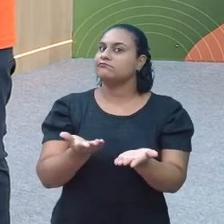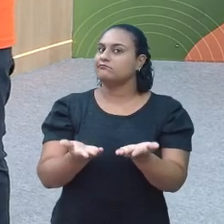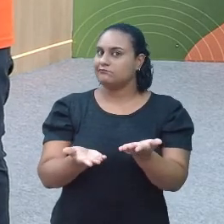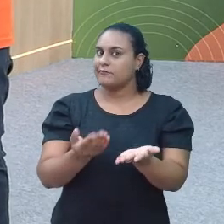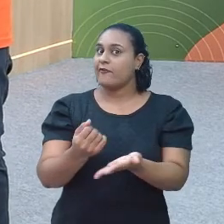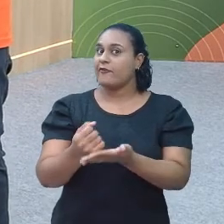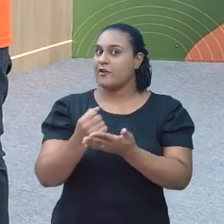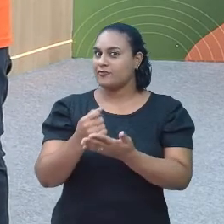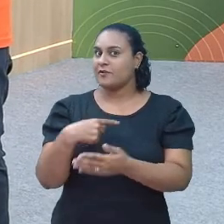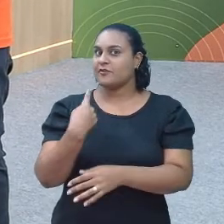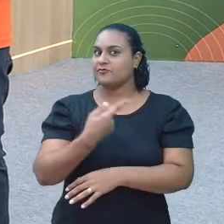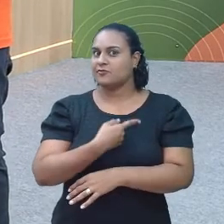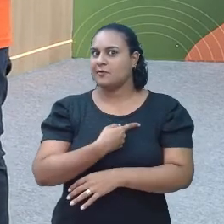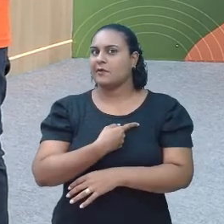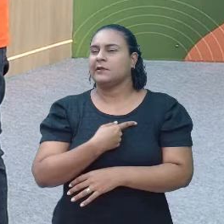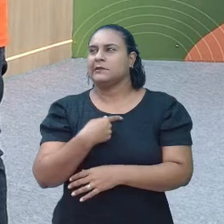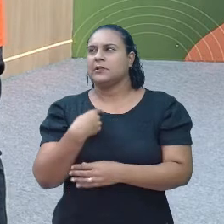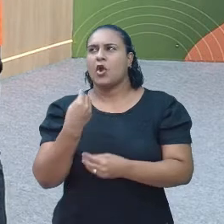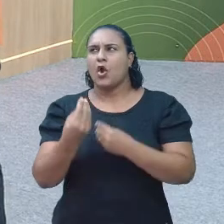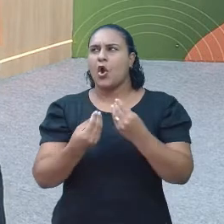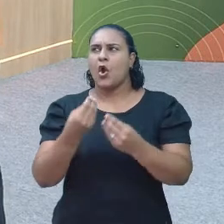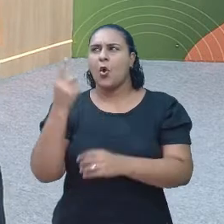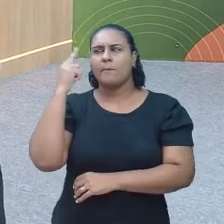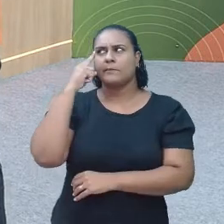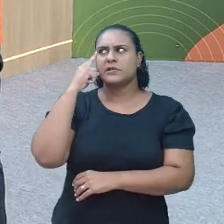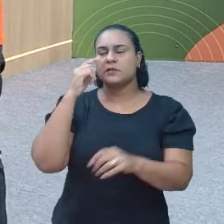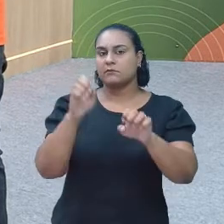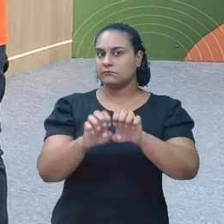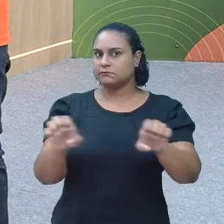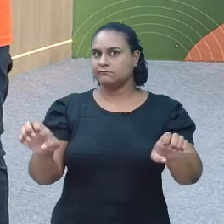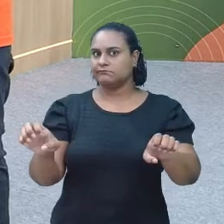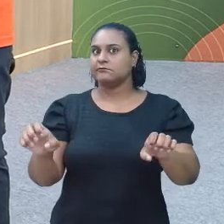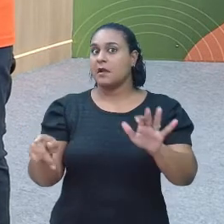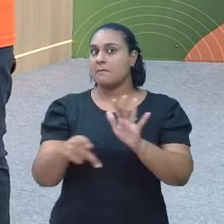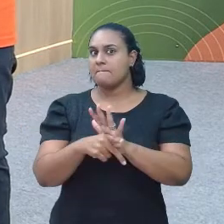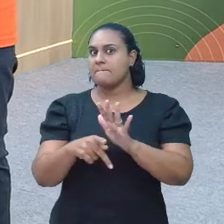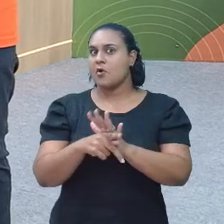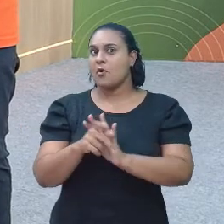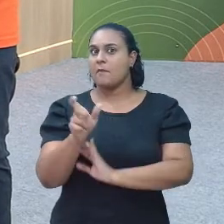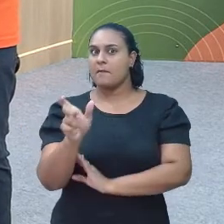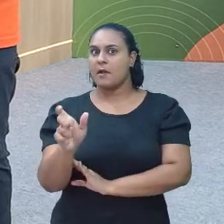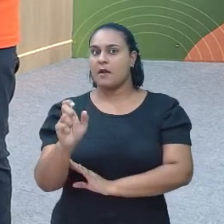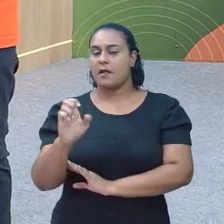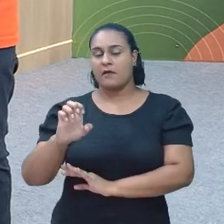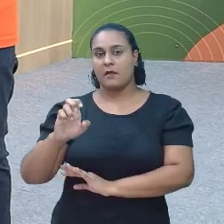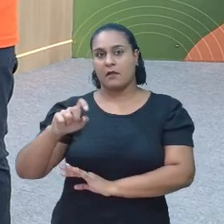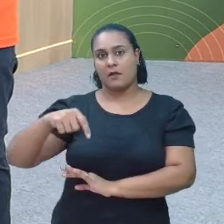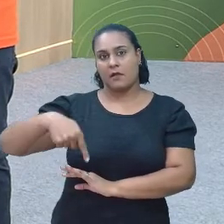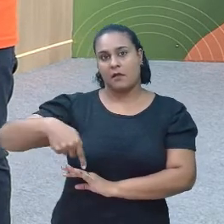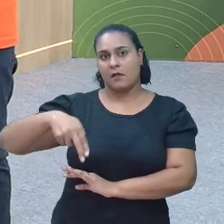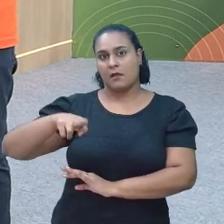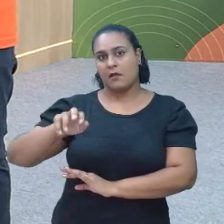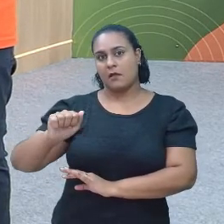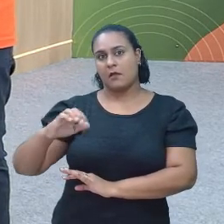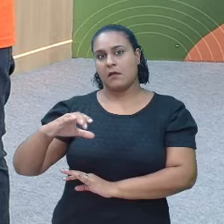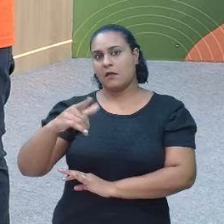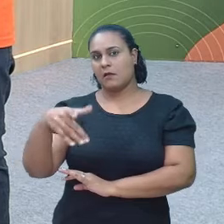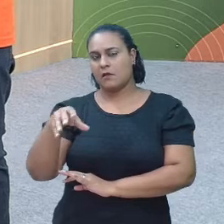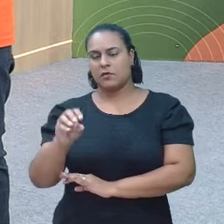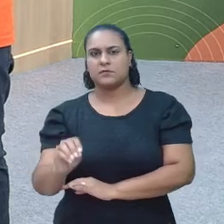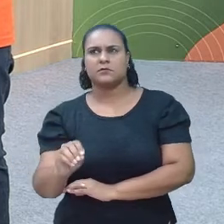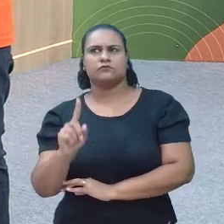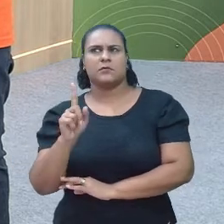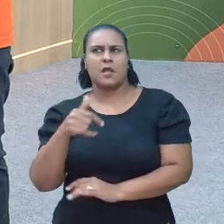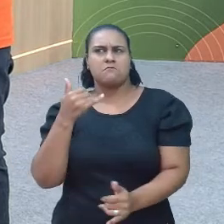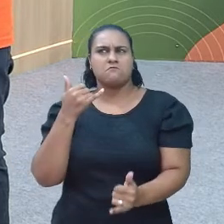como uma situação para pensar numa equação, né? Até a própria palavra equação, ela é similar, pelo